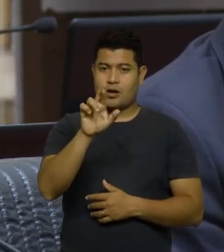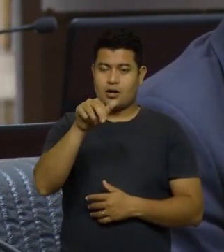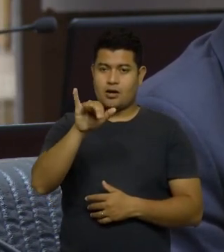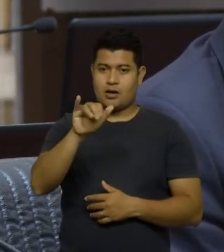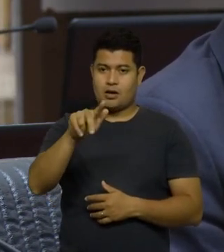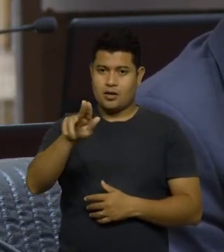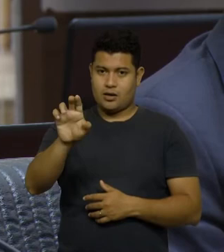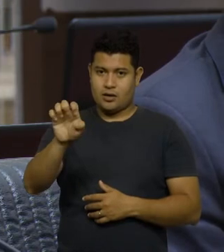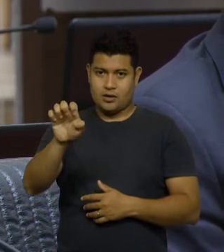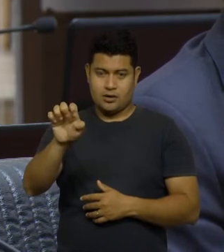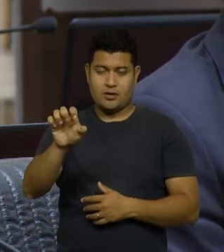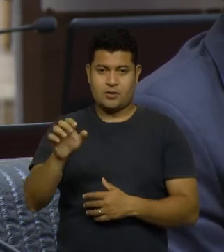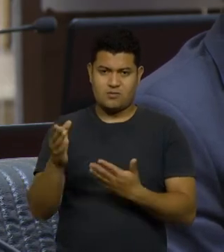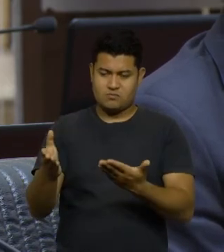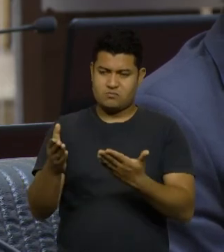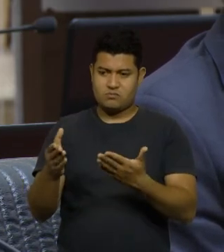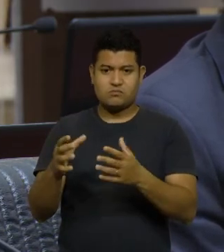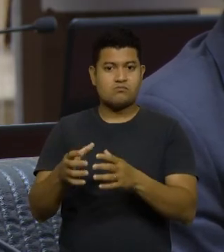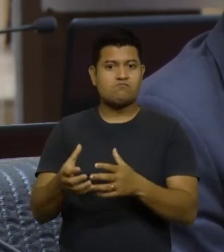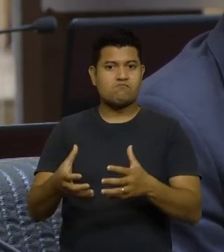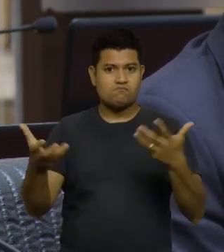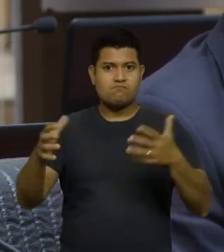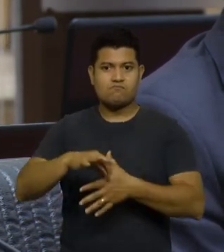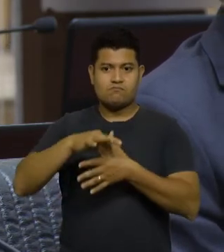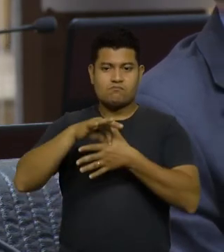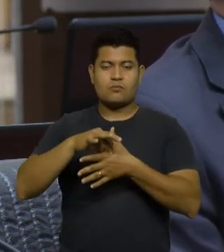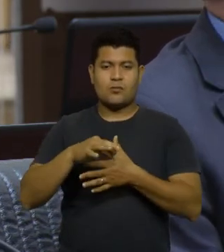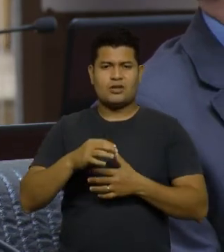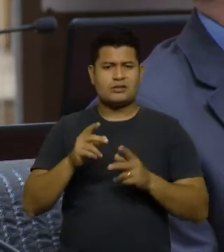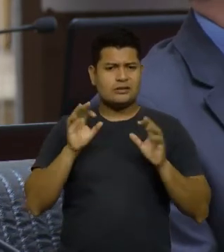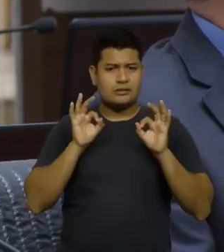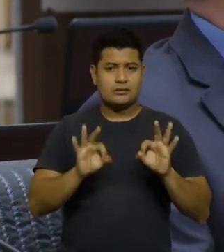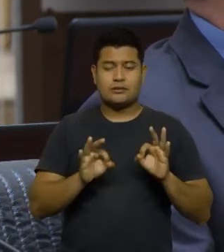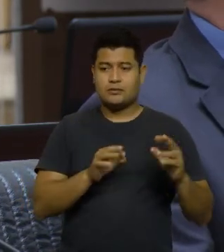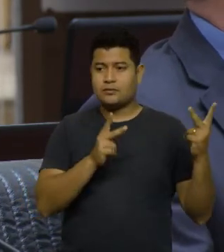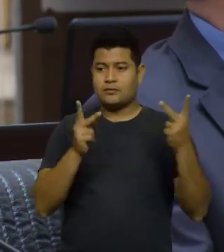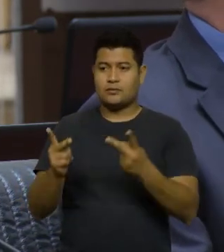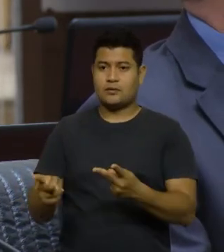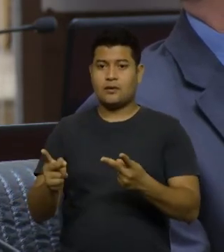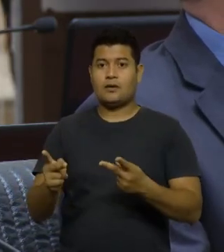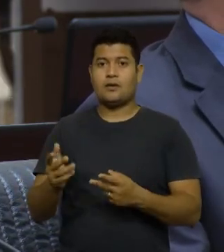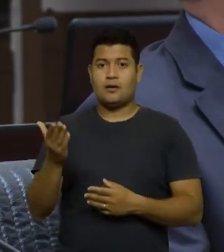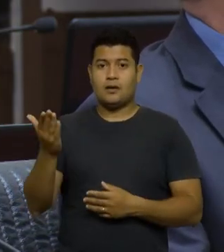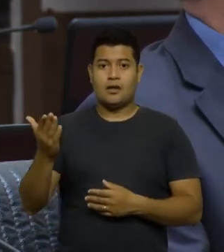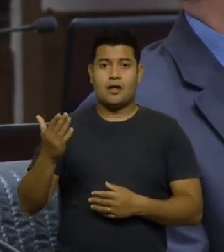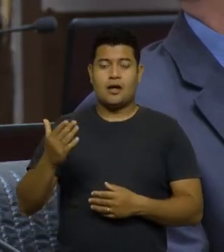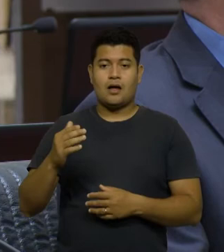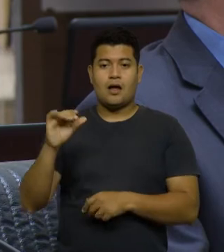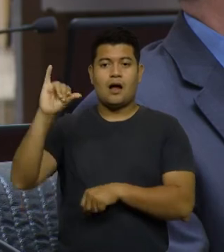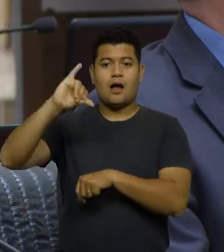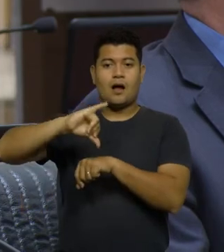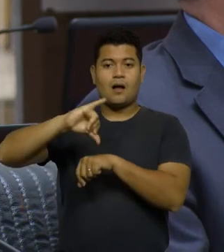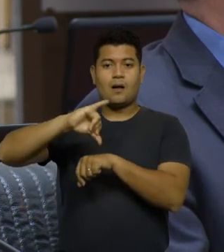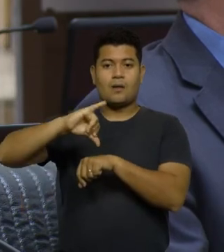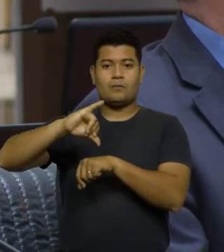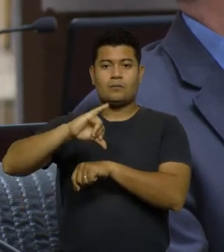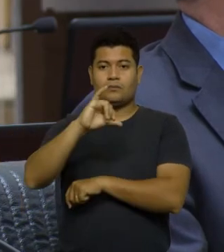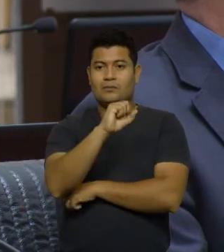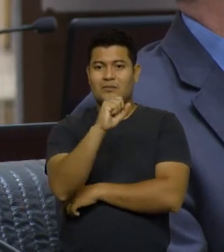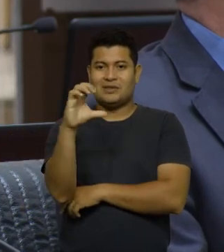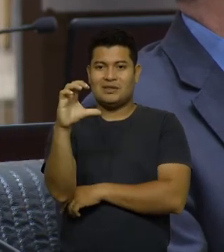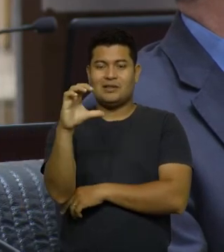prestigiando, e que realmente Otacílio Costa, que é a capital catarinense da Madeira, uma cidade